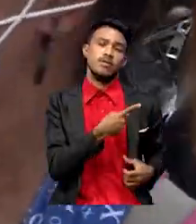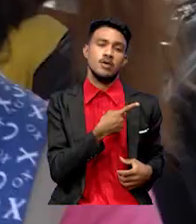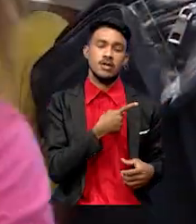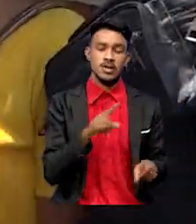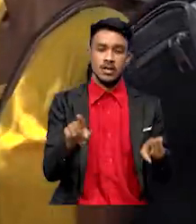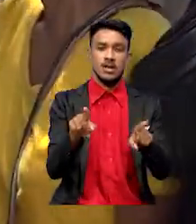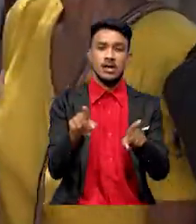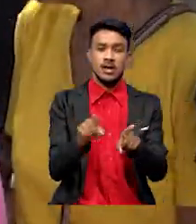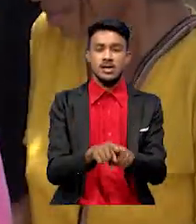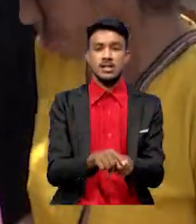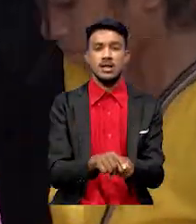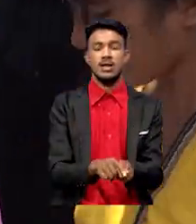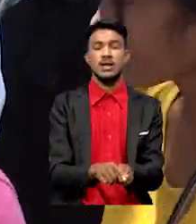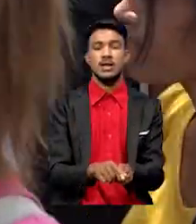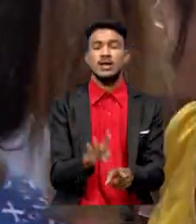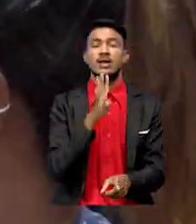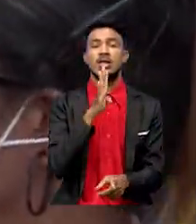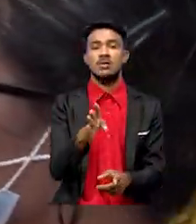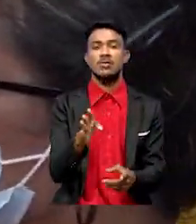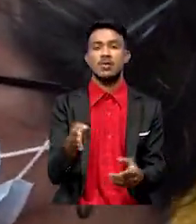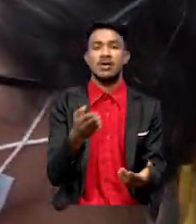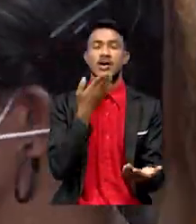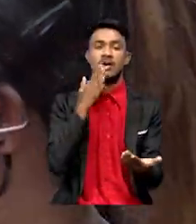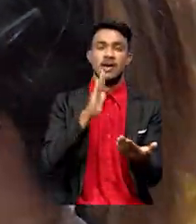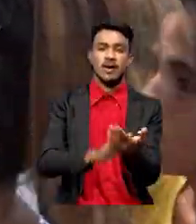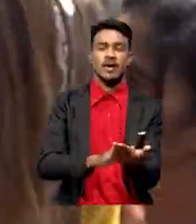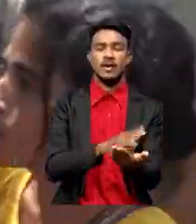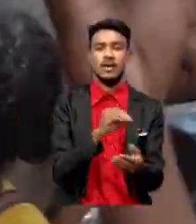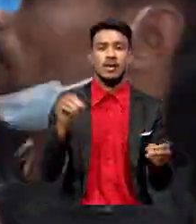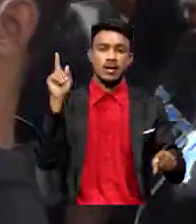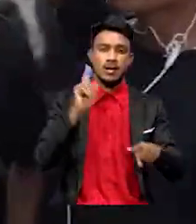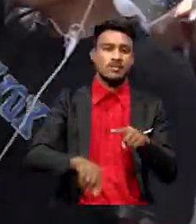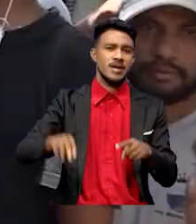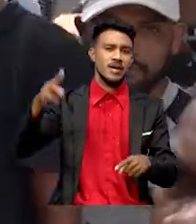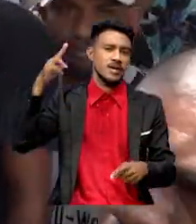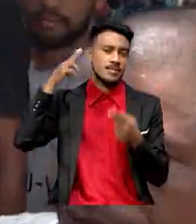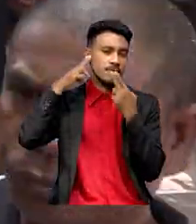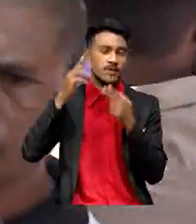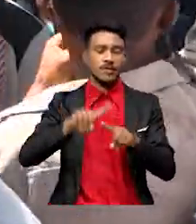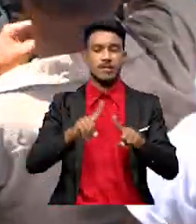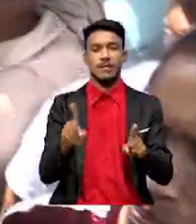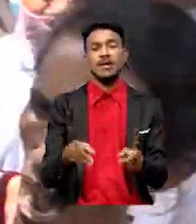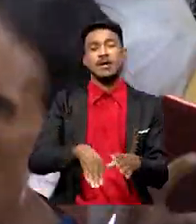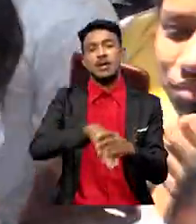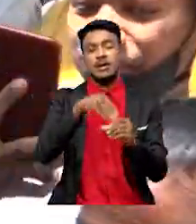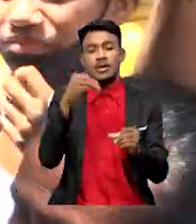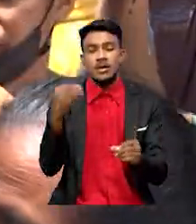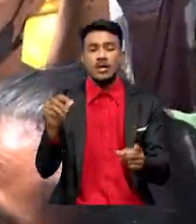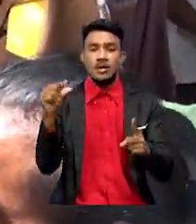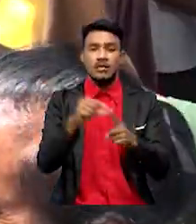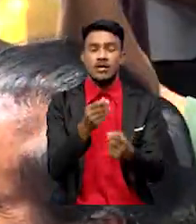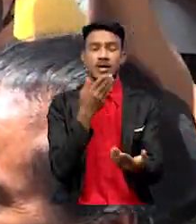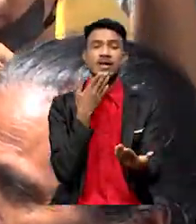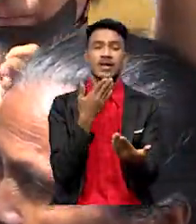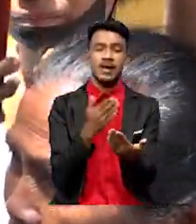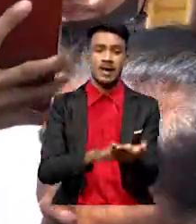dala barak la dun diak bami. Apa itu mos bai to bot sira la bele di ukret. Sira hasai palabras nebe at Miami ne hasai mos